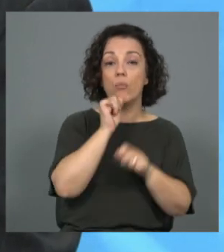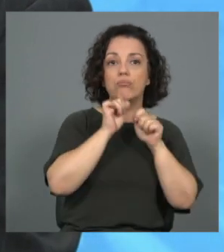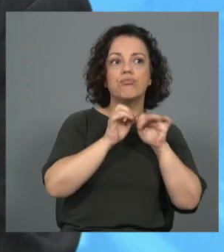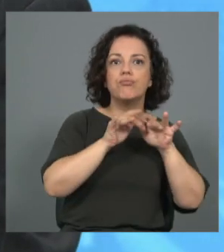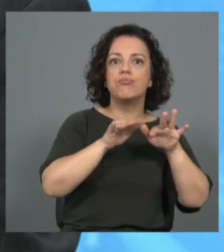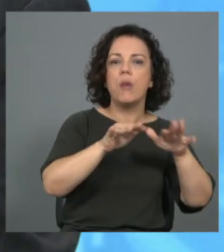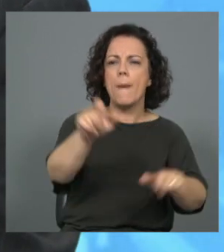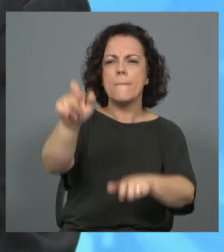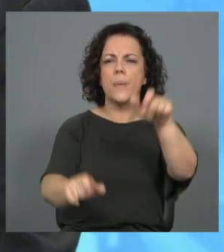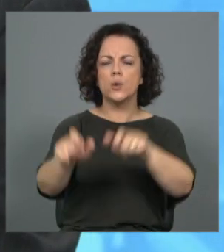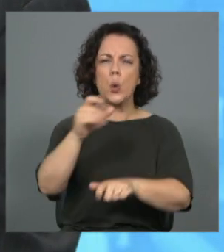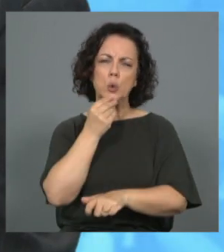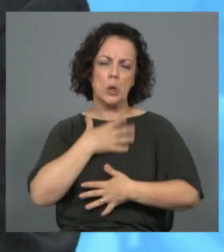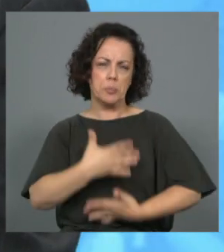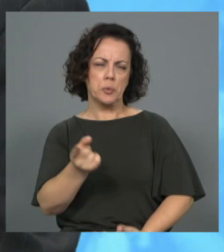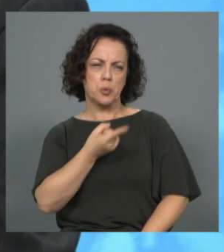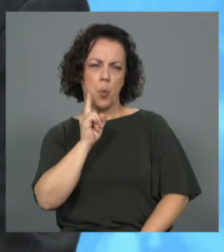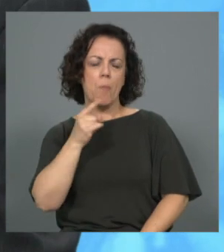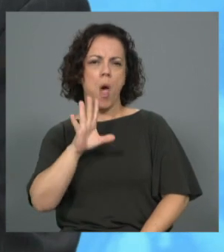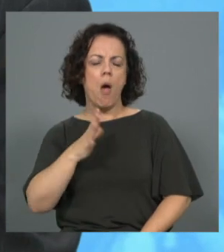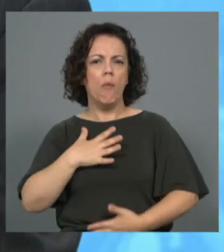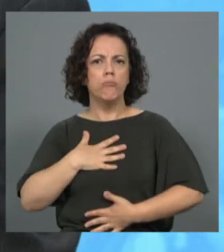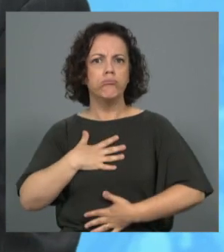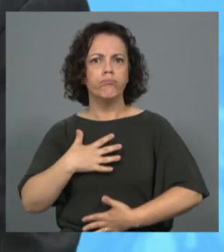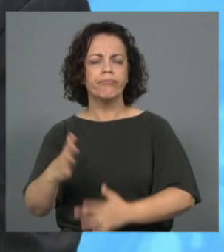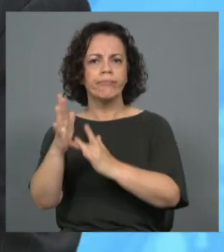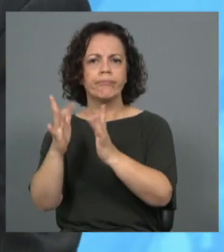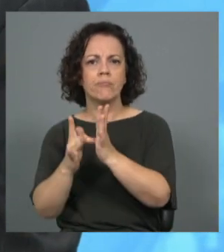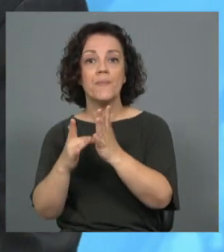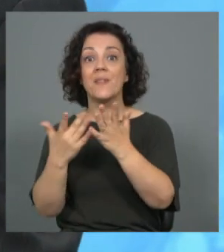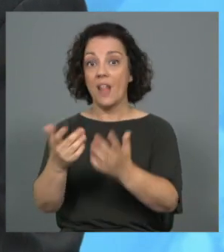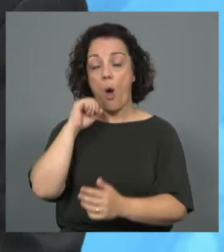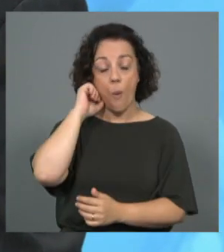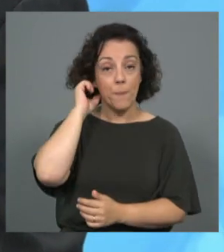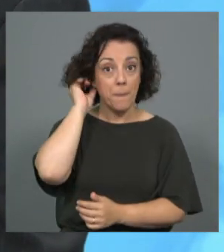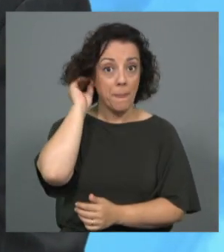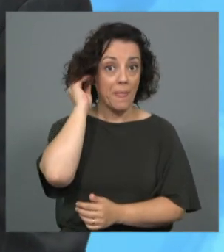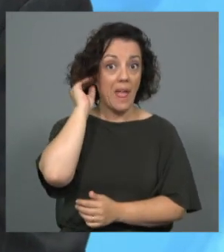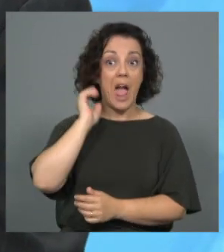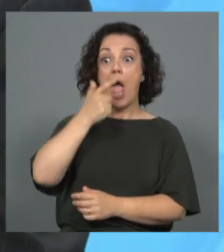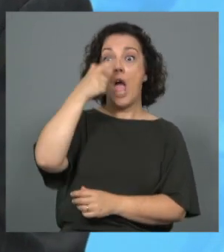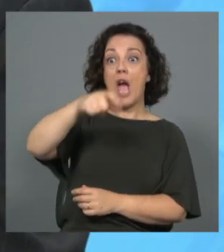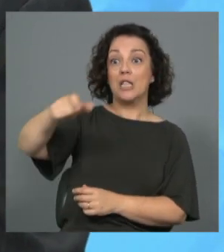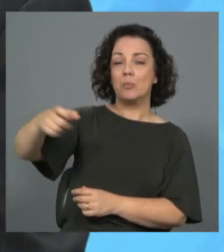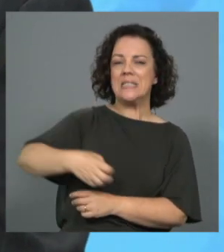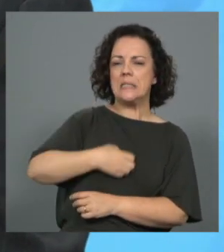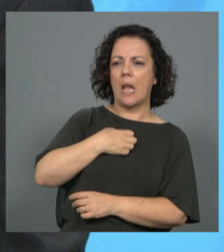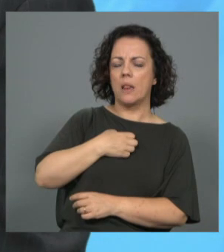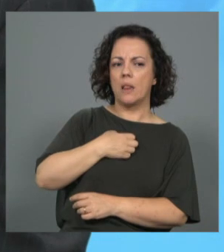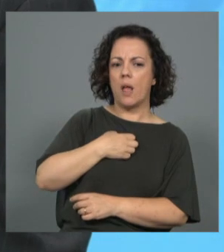cristãos convertidos do judaísmo estavam a querer que os cristãos convertidos do